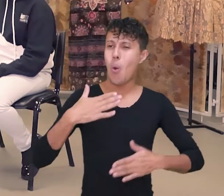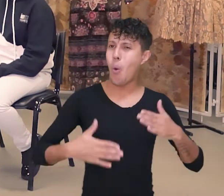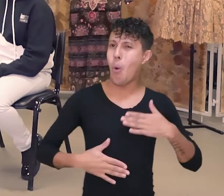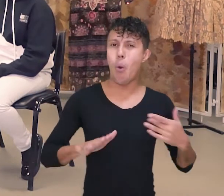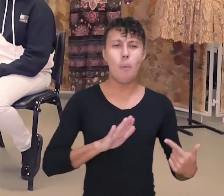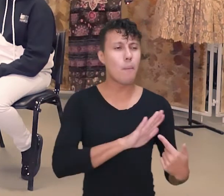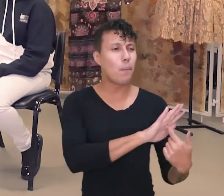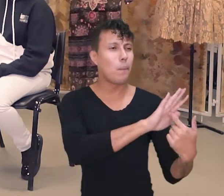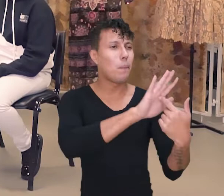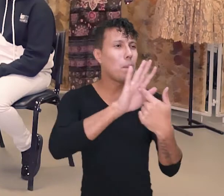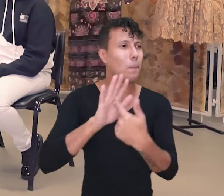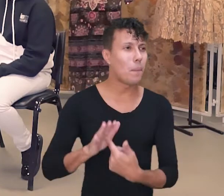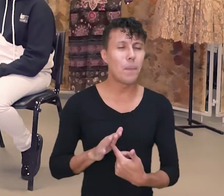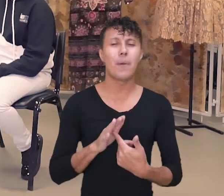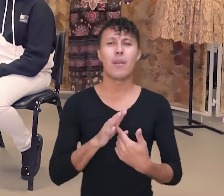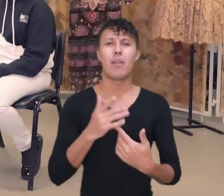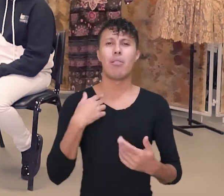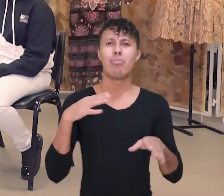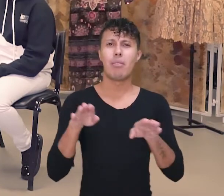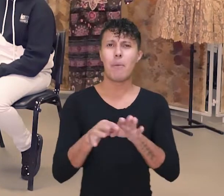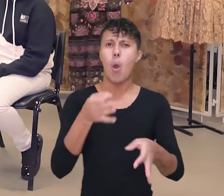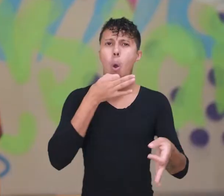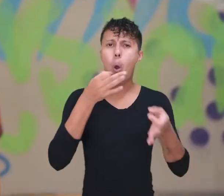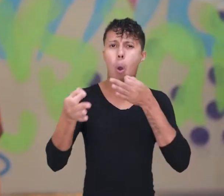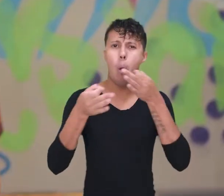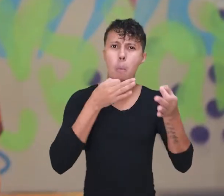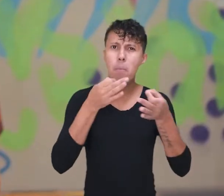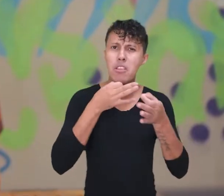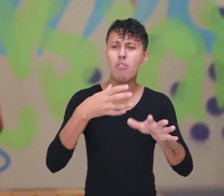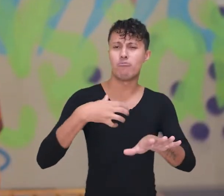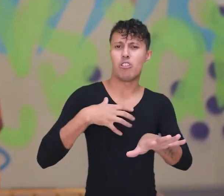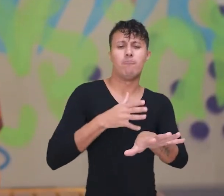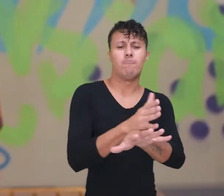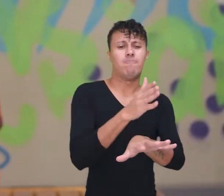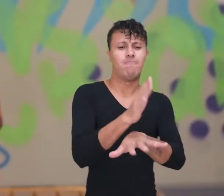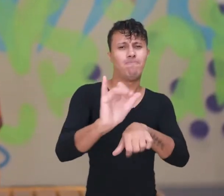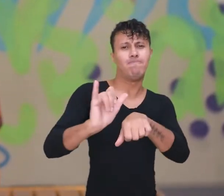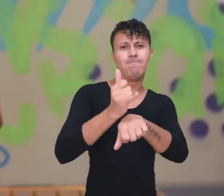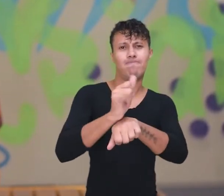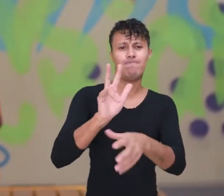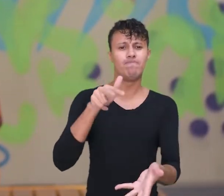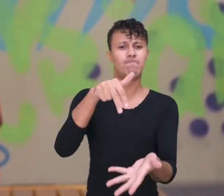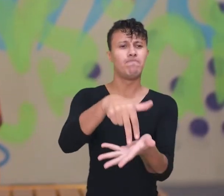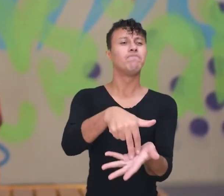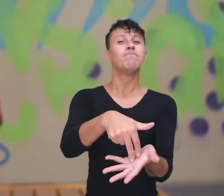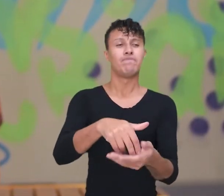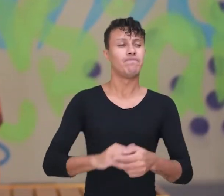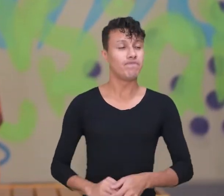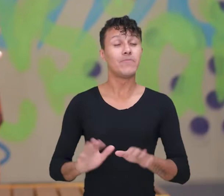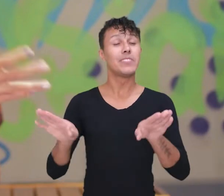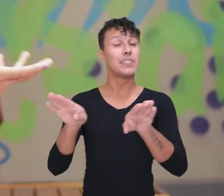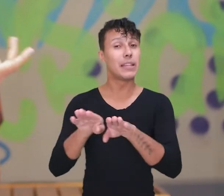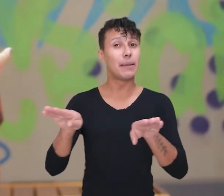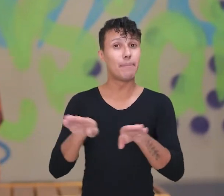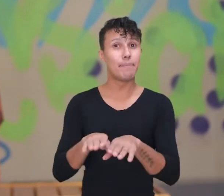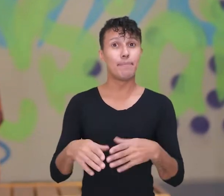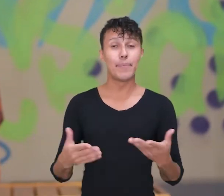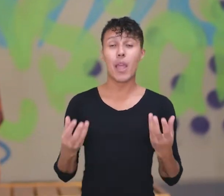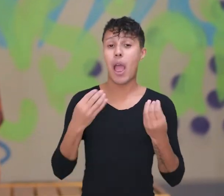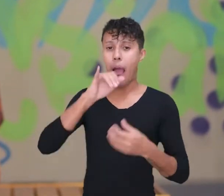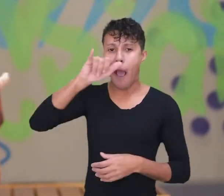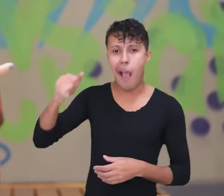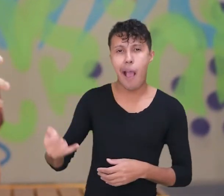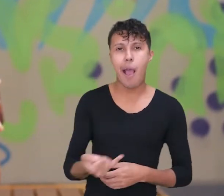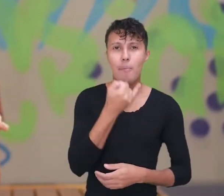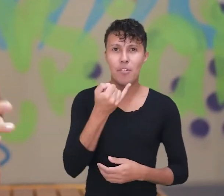e de colocações, de formas. Acho que agora é a gente, nisso, trazer